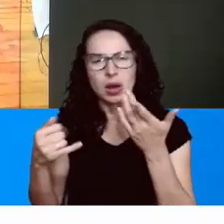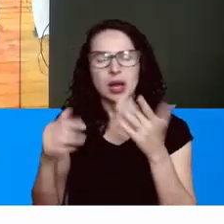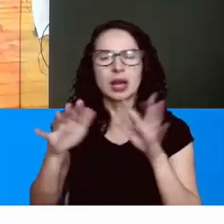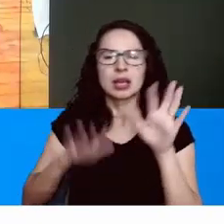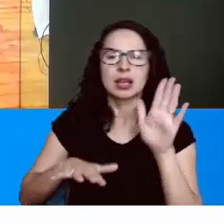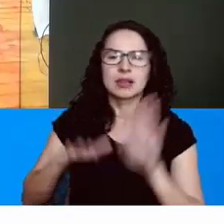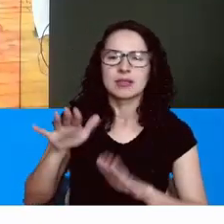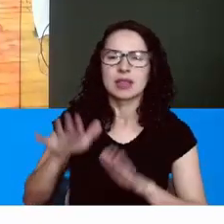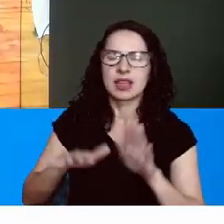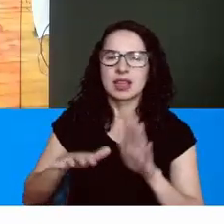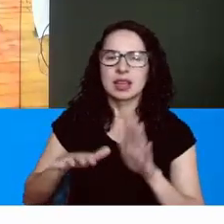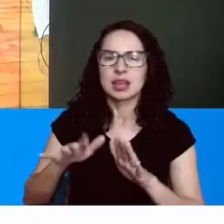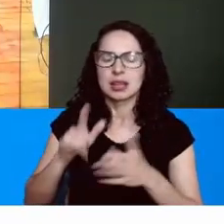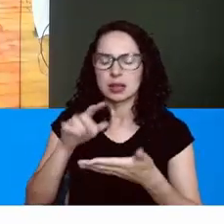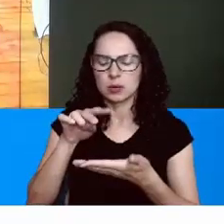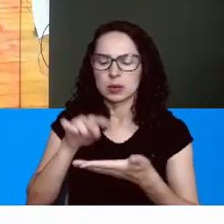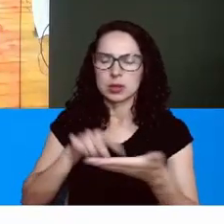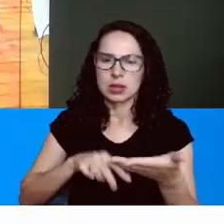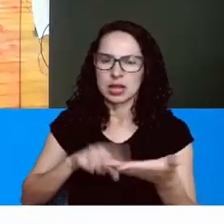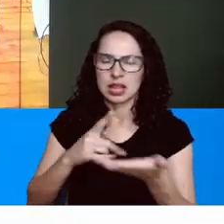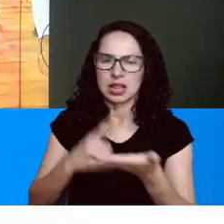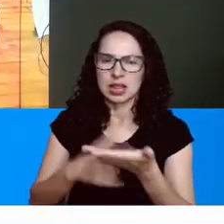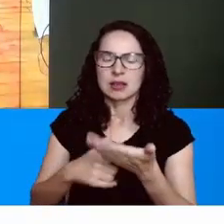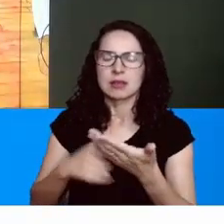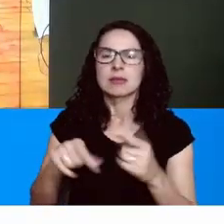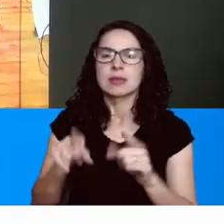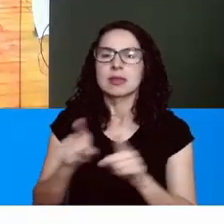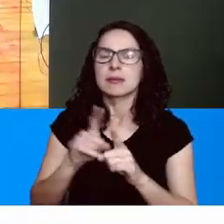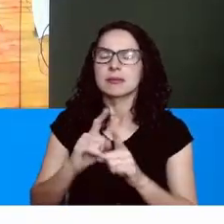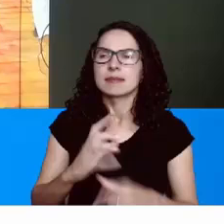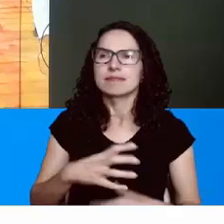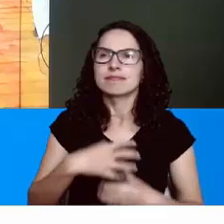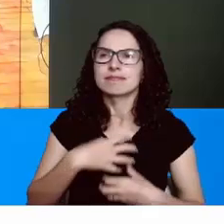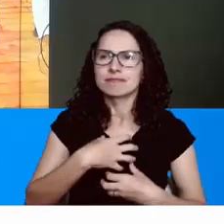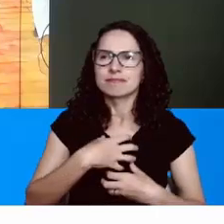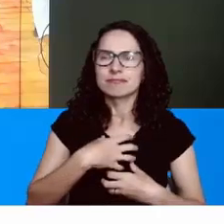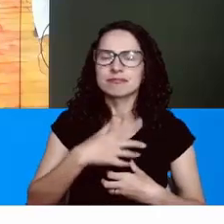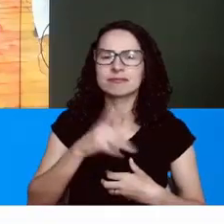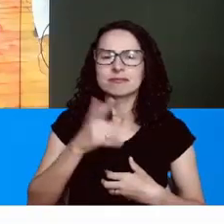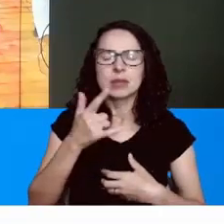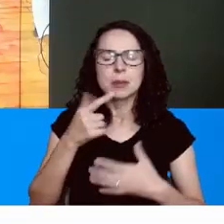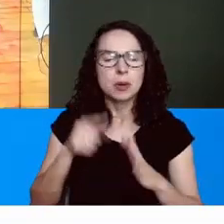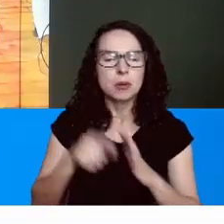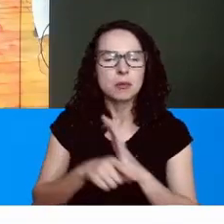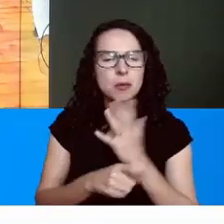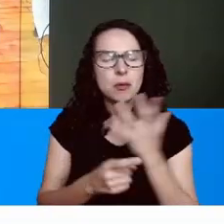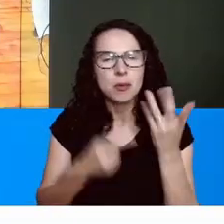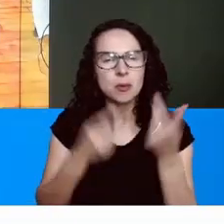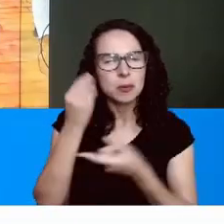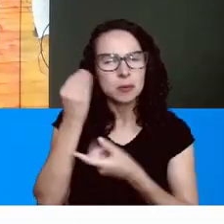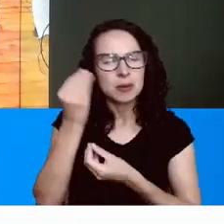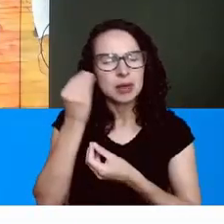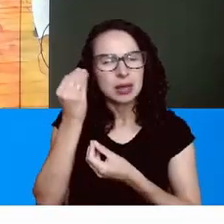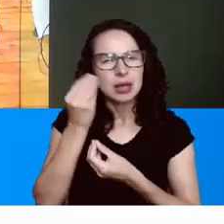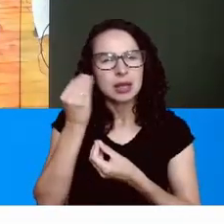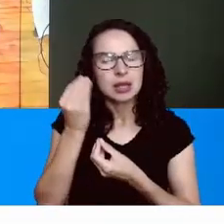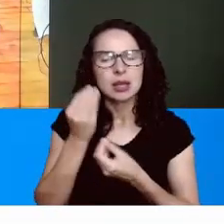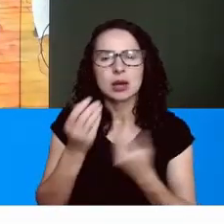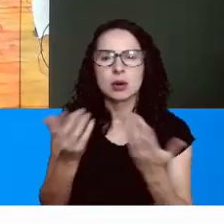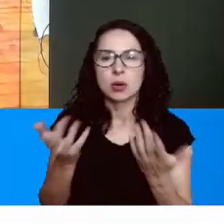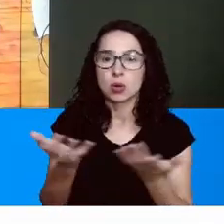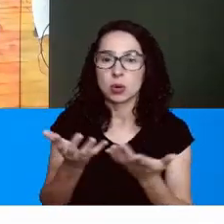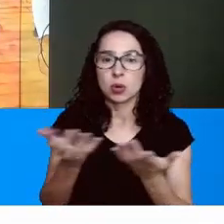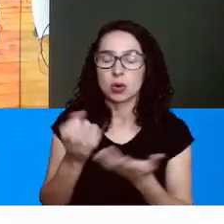ler este livro, você também sinta a intensidade dessa experiência. Hoje, Sander